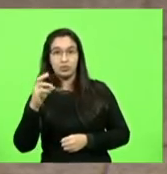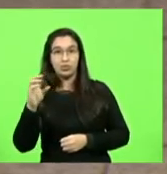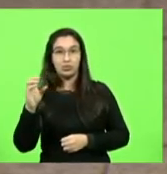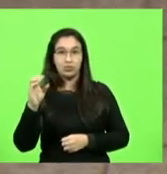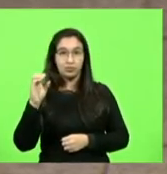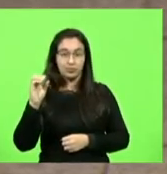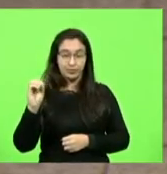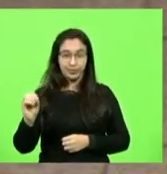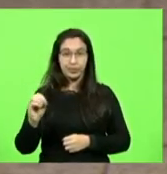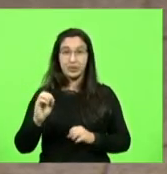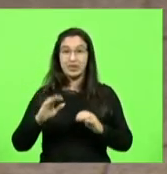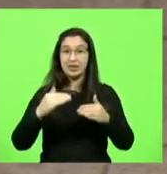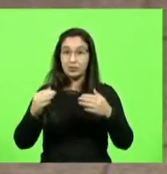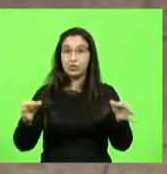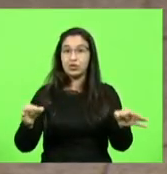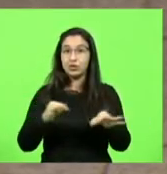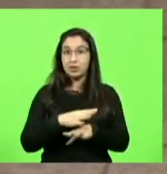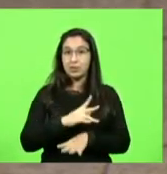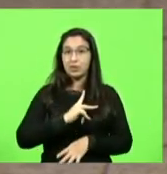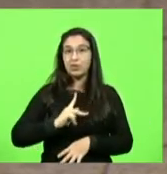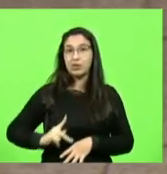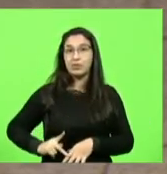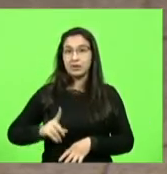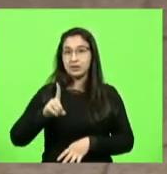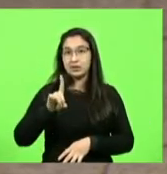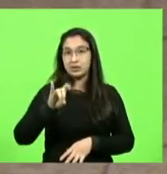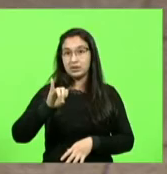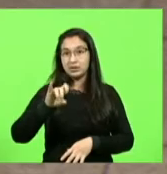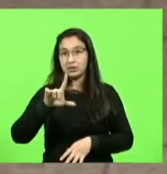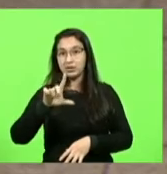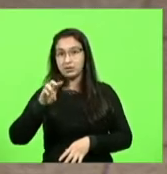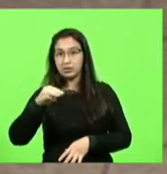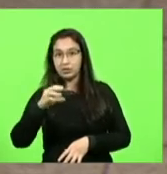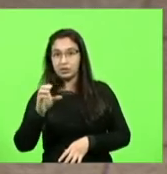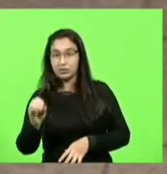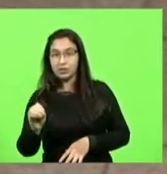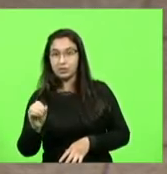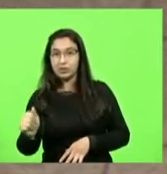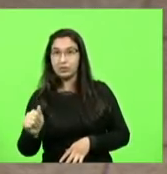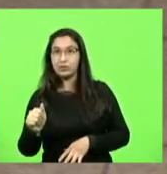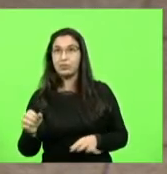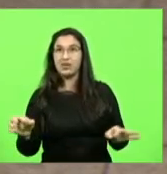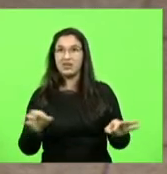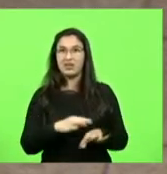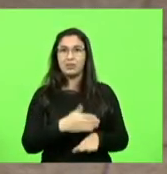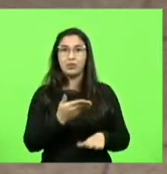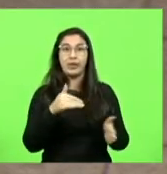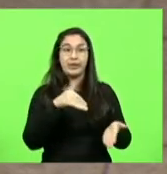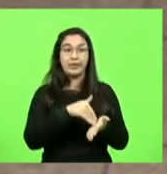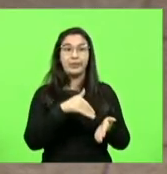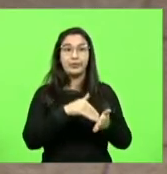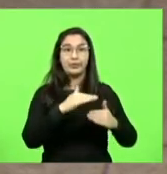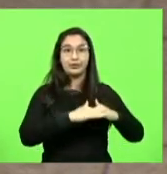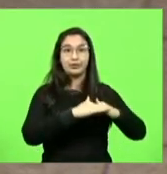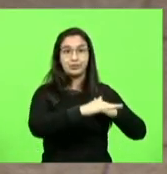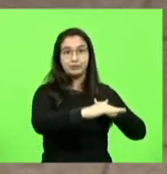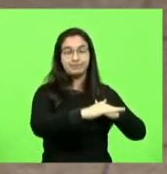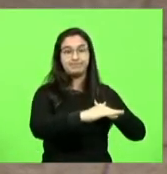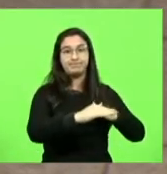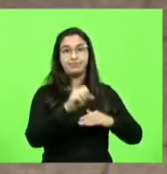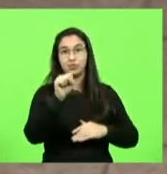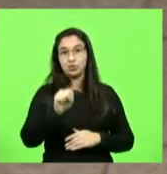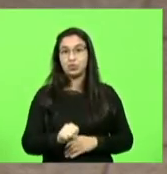a presidenta Dilma, que terminou essa última parte lá no sul do